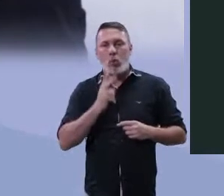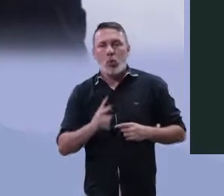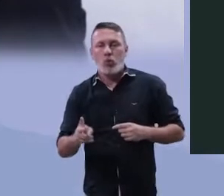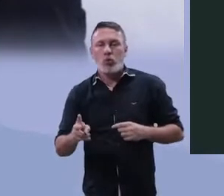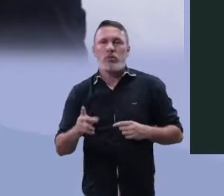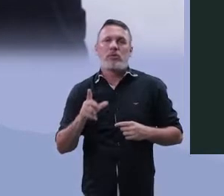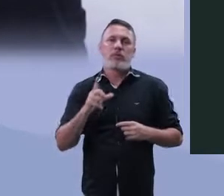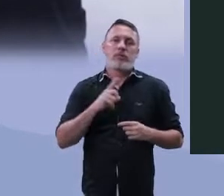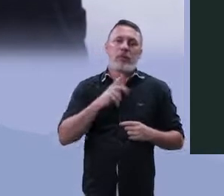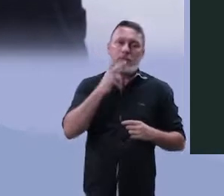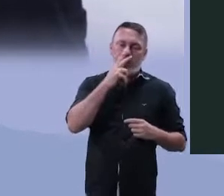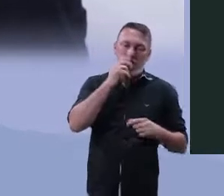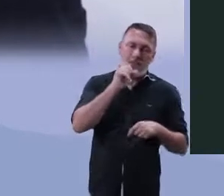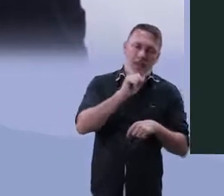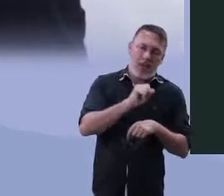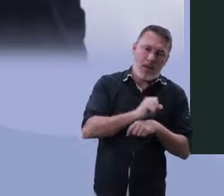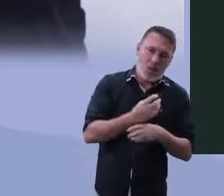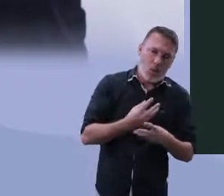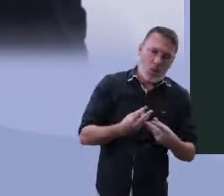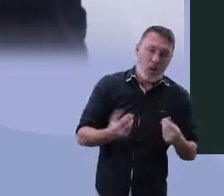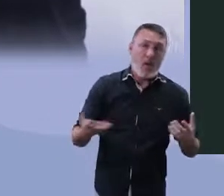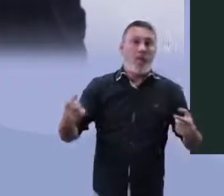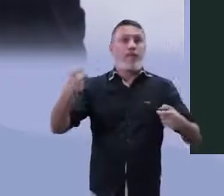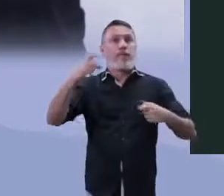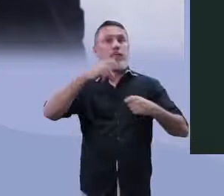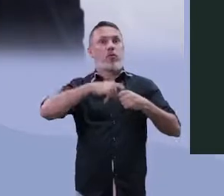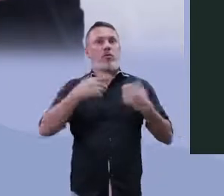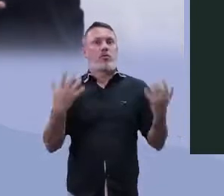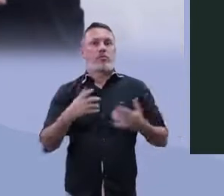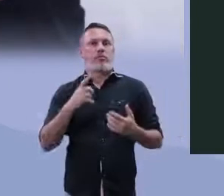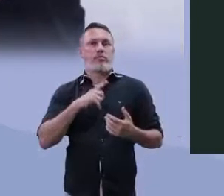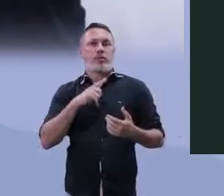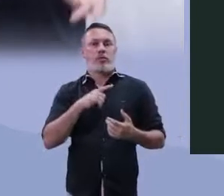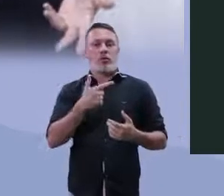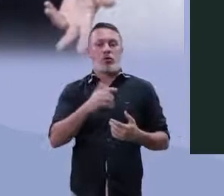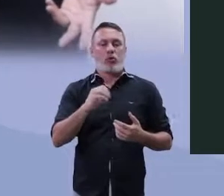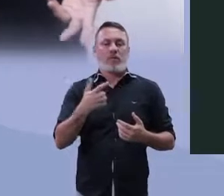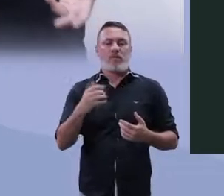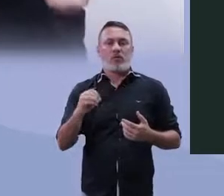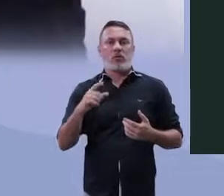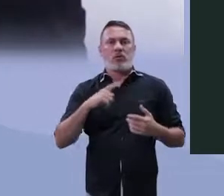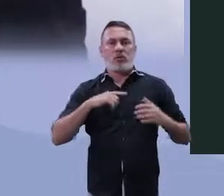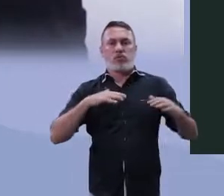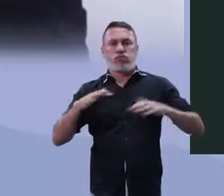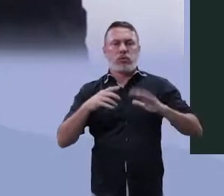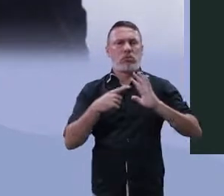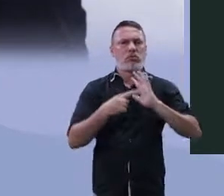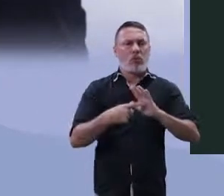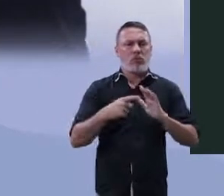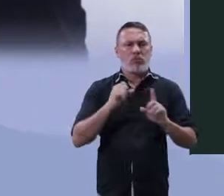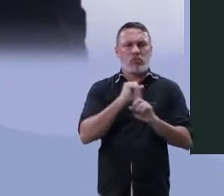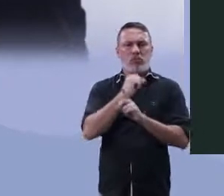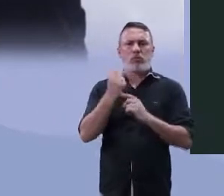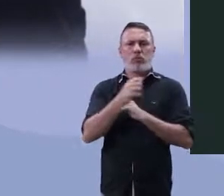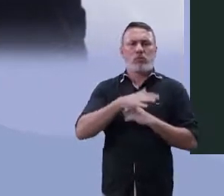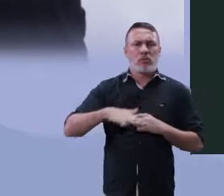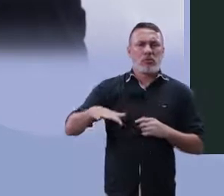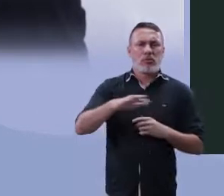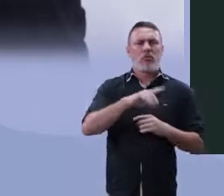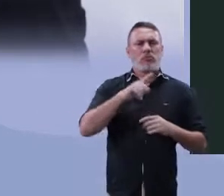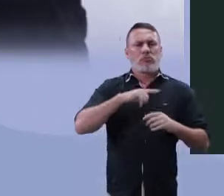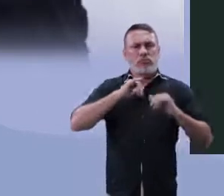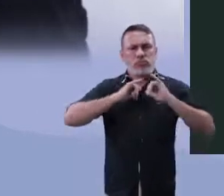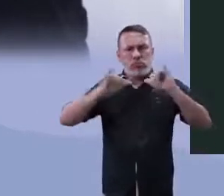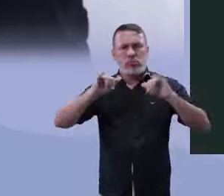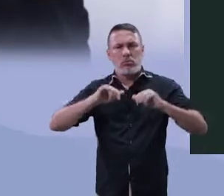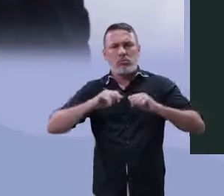permaneceram, digamos assim, adormecidos. E aí volta com força em 2020, né, demonstrando e se espalha